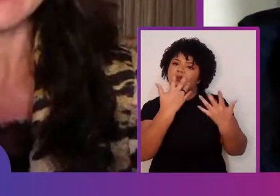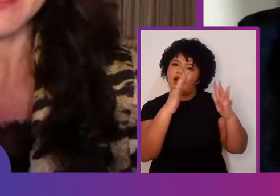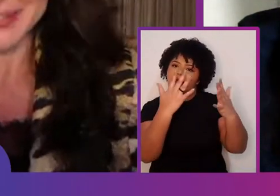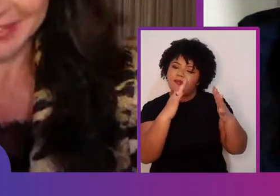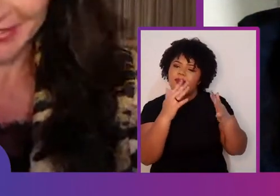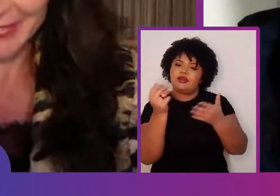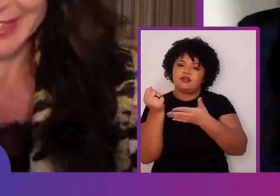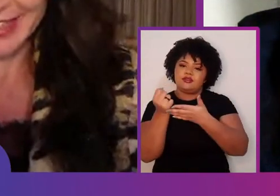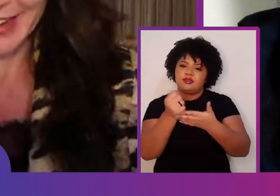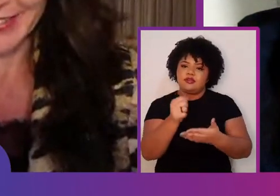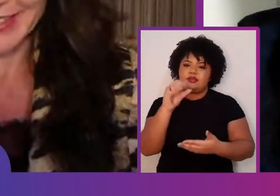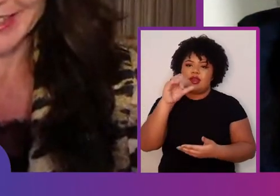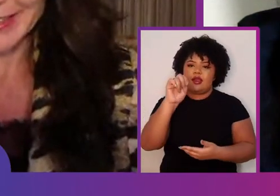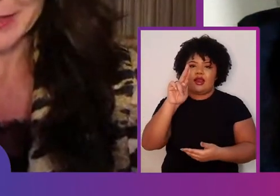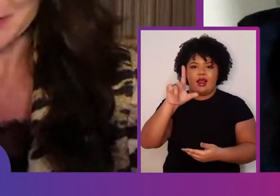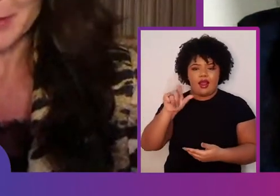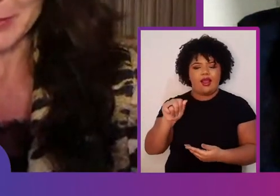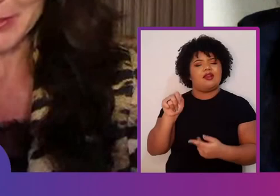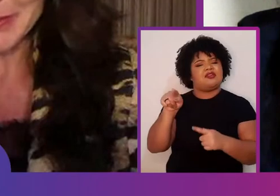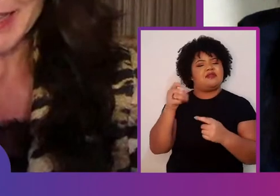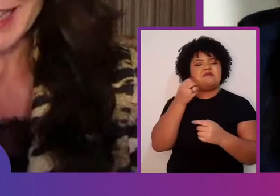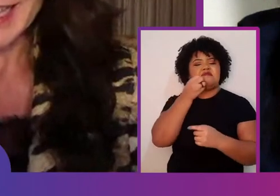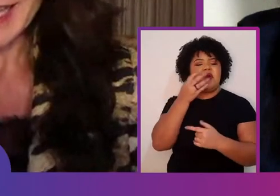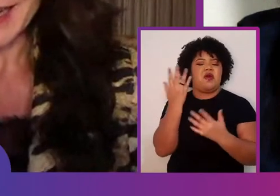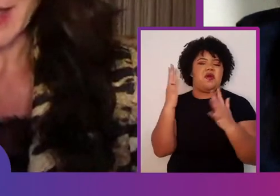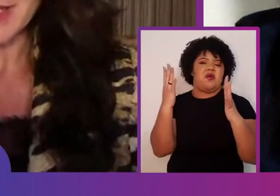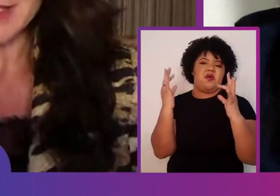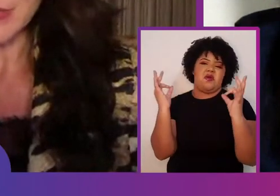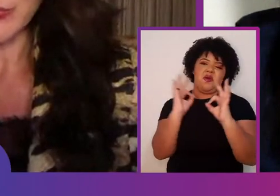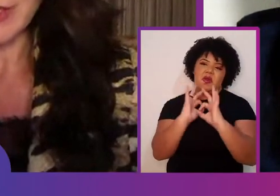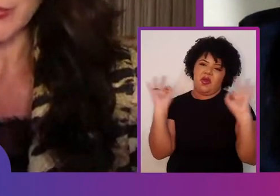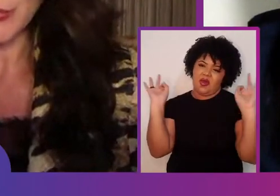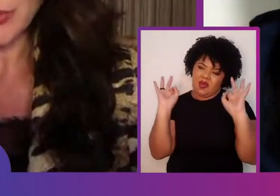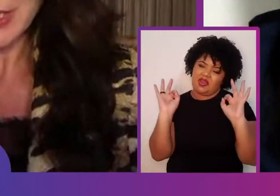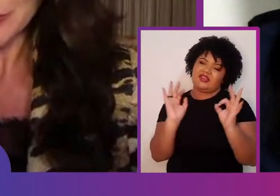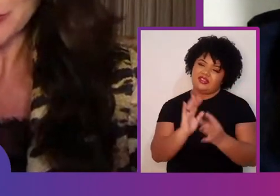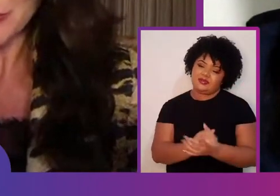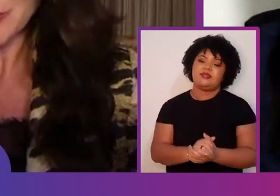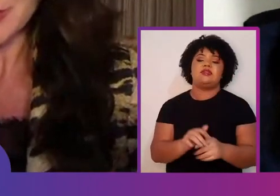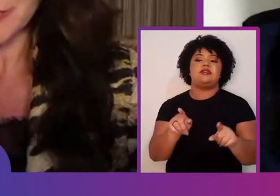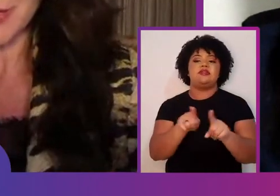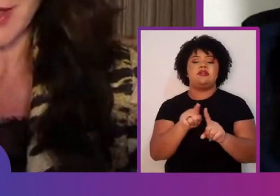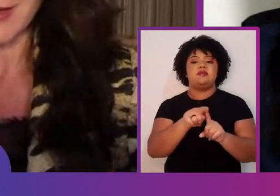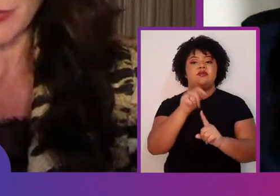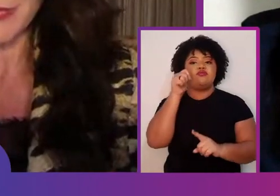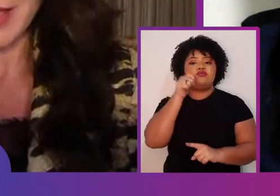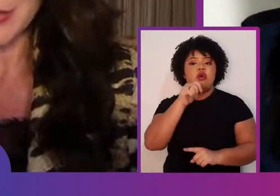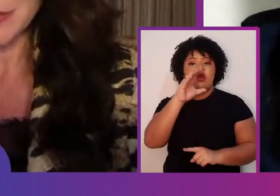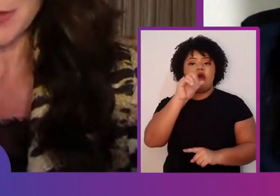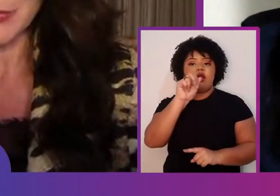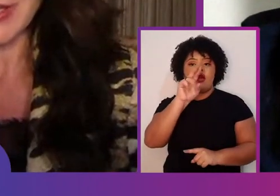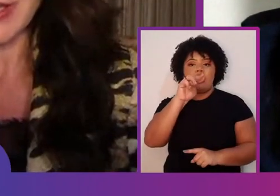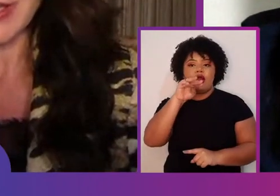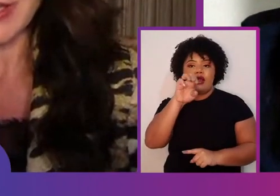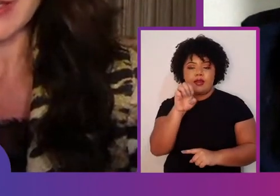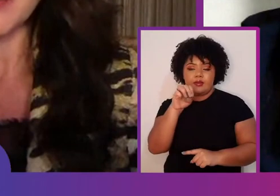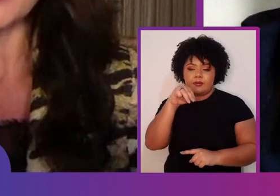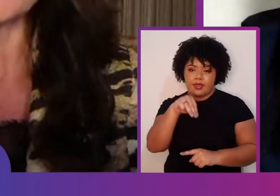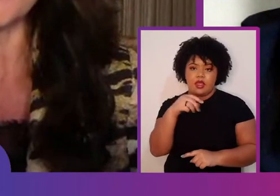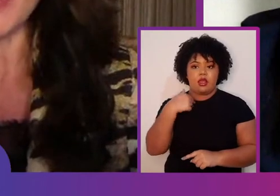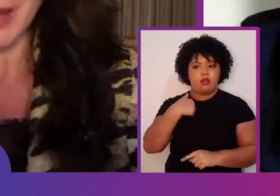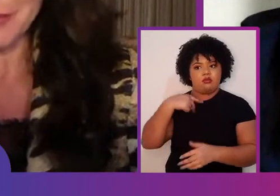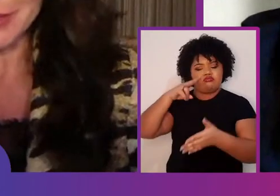é sensacional. Legal, Ângela, também adoro. E a Carmen Silvia, estou lendo o seu livro, Carla, Uma Viagem pelo